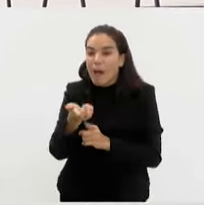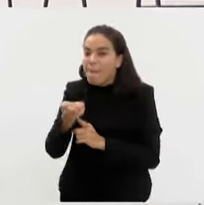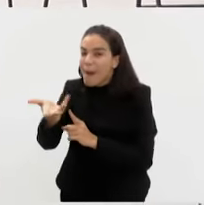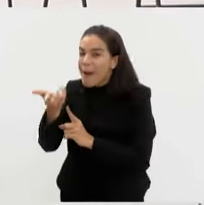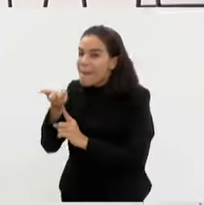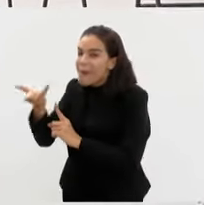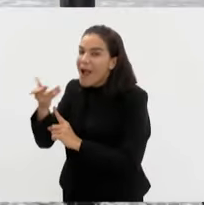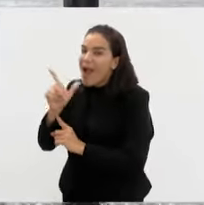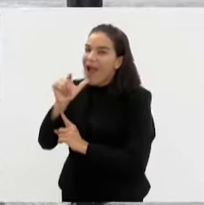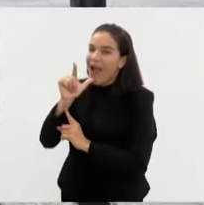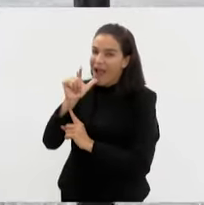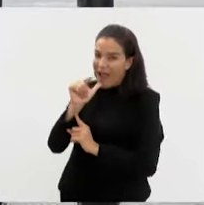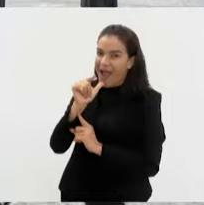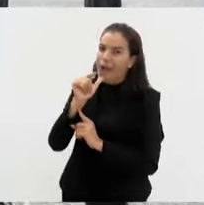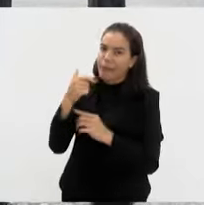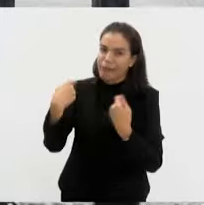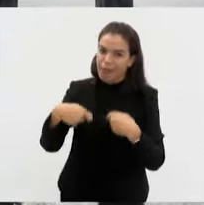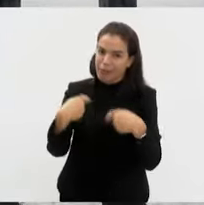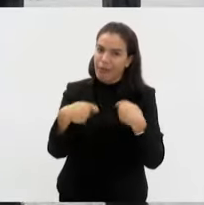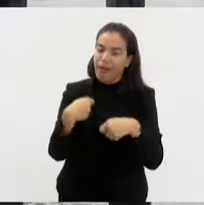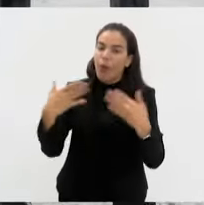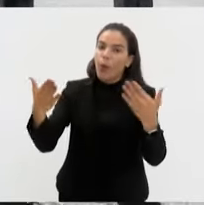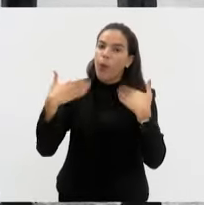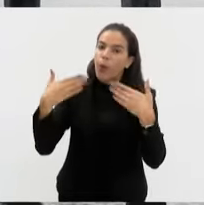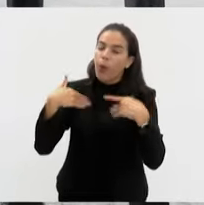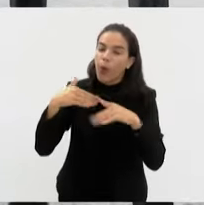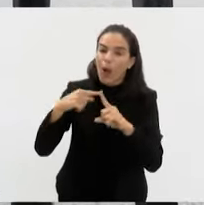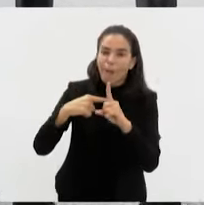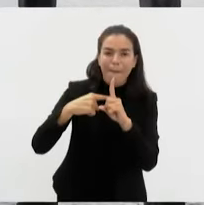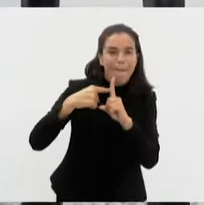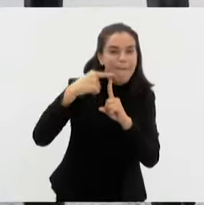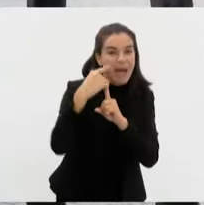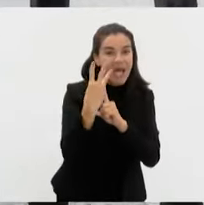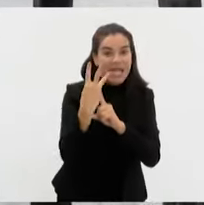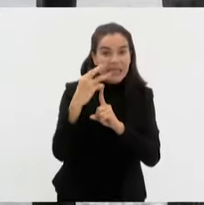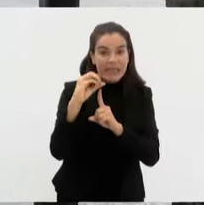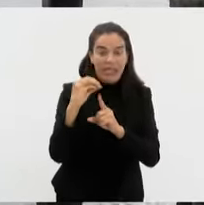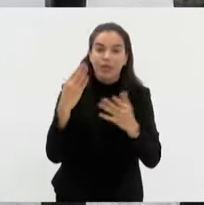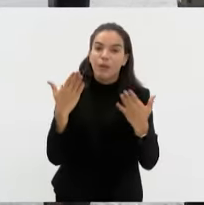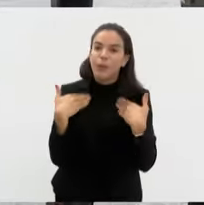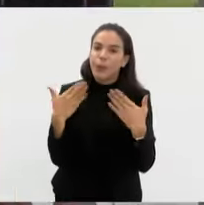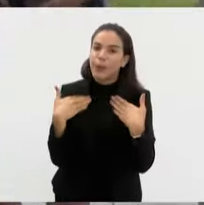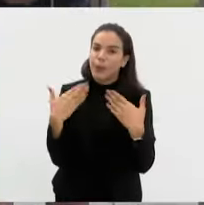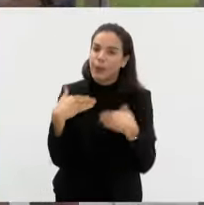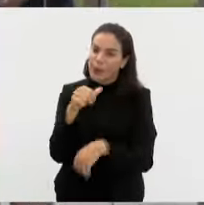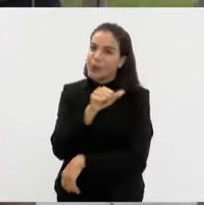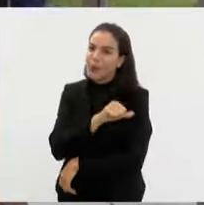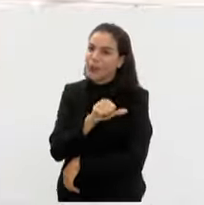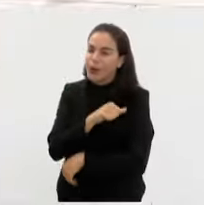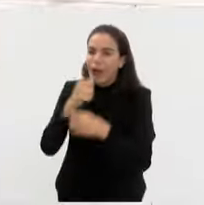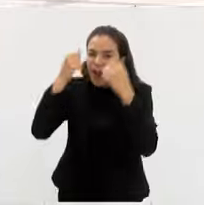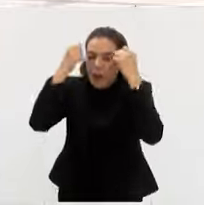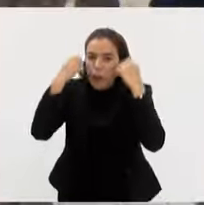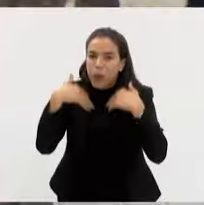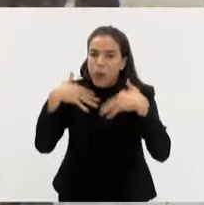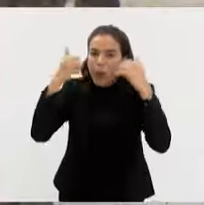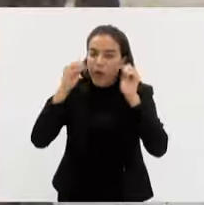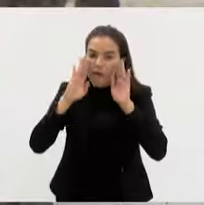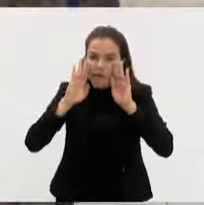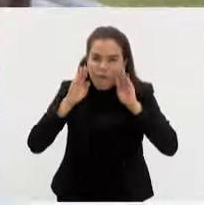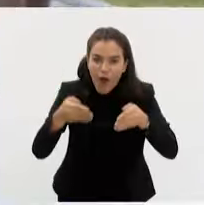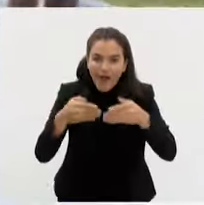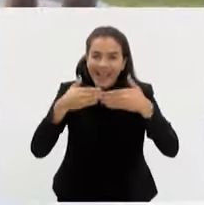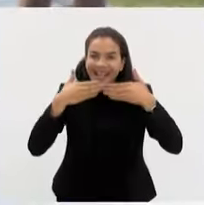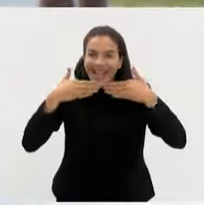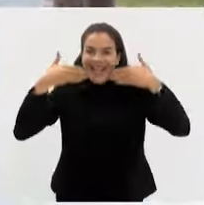de hidratação, necessários para o calor de mais de 30 graus que fazia no Rio de Janeiro. Suor, foco,